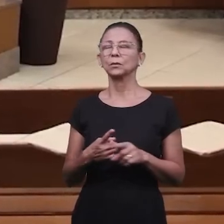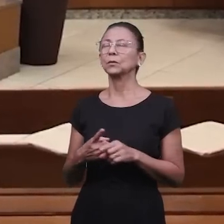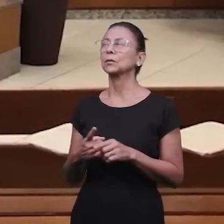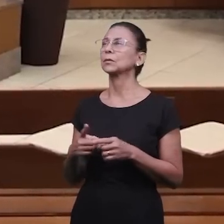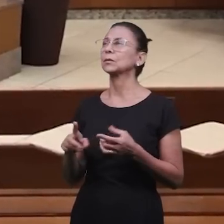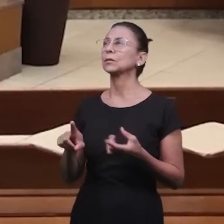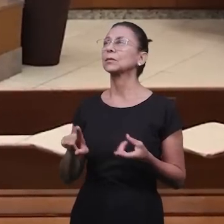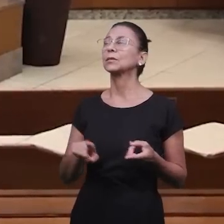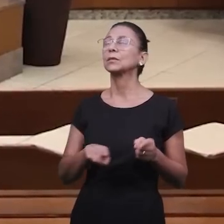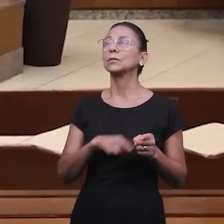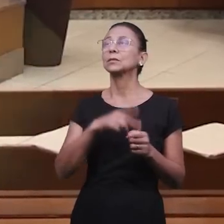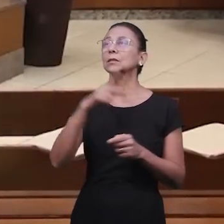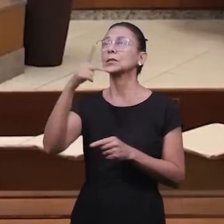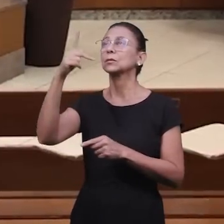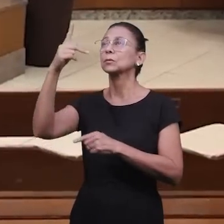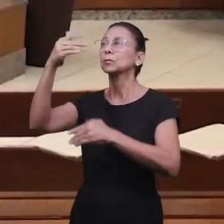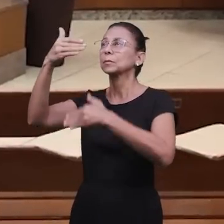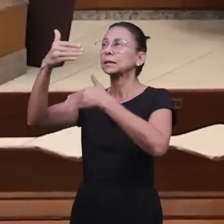perdão